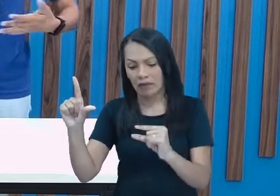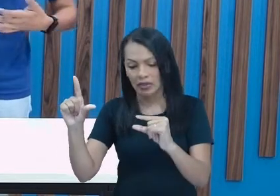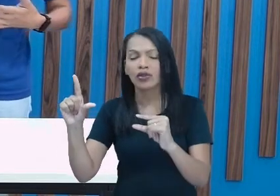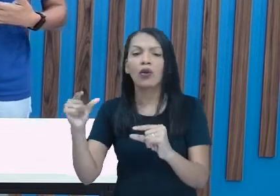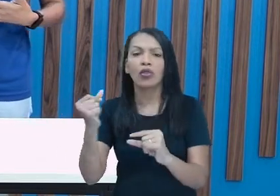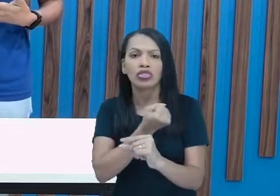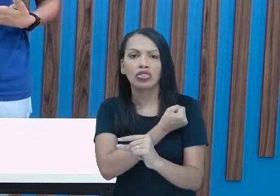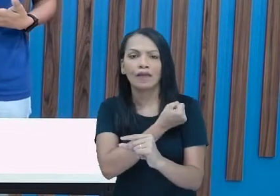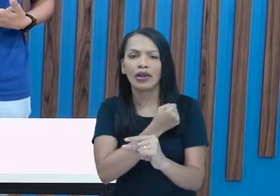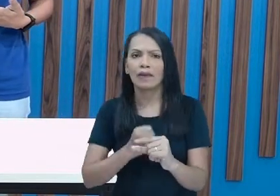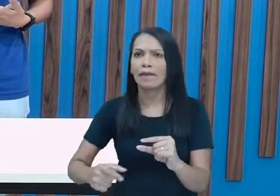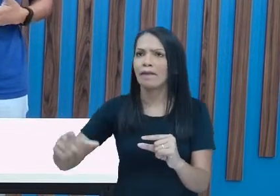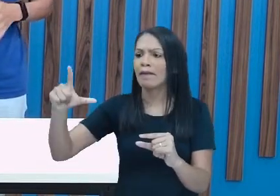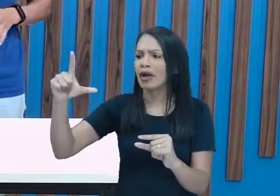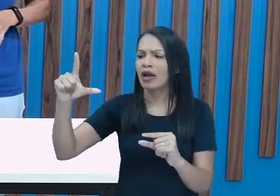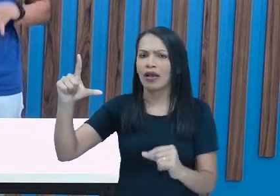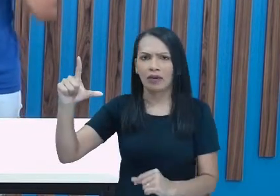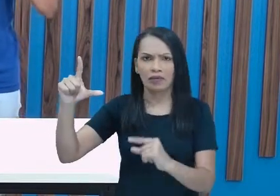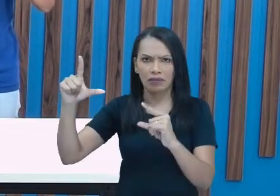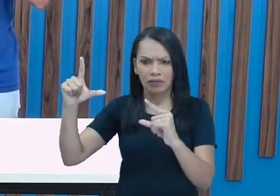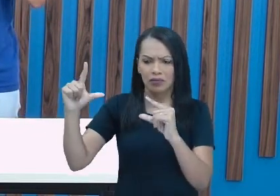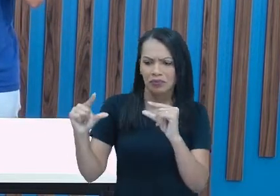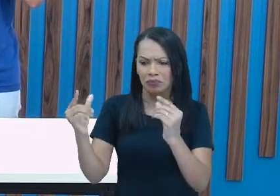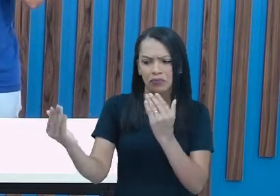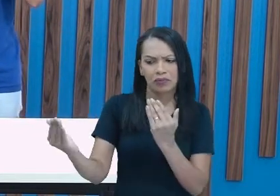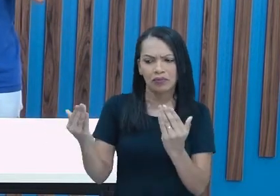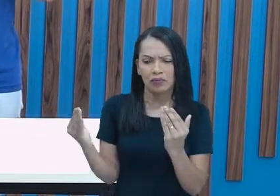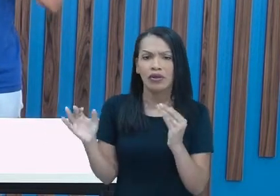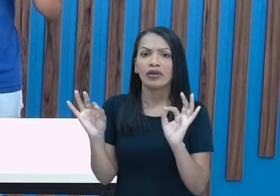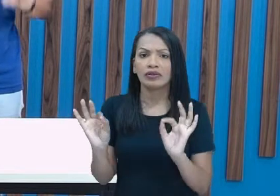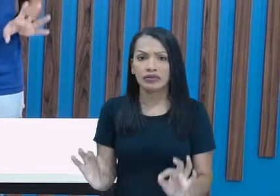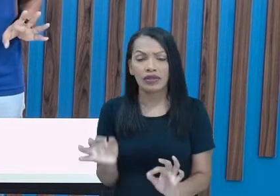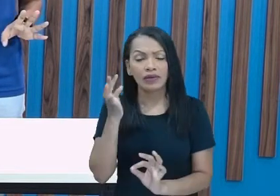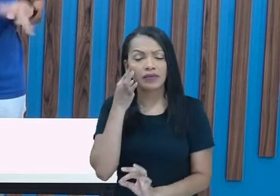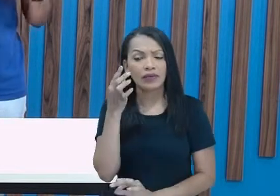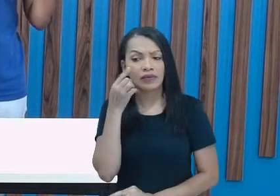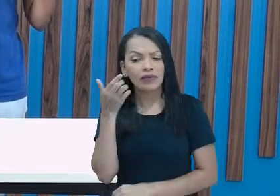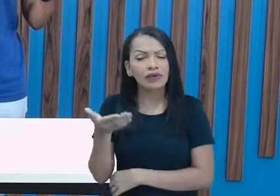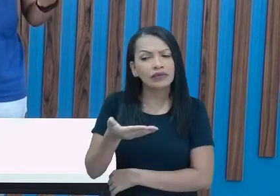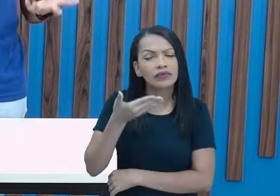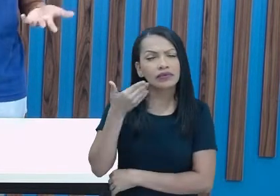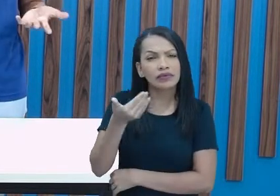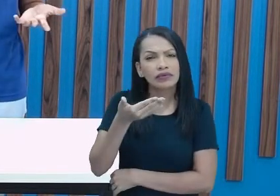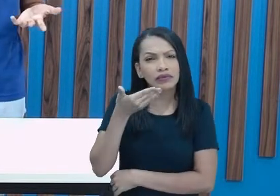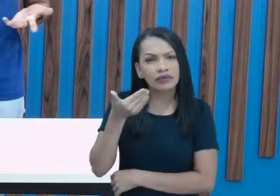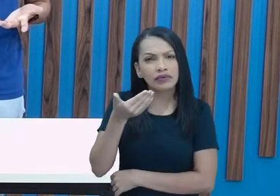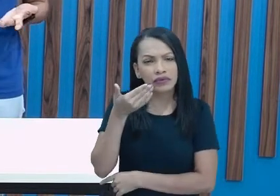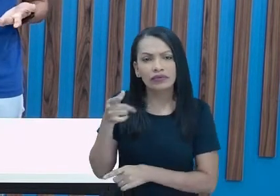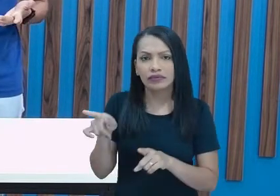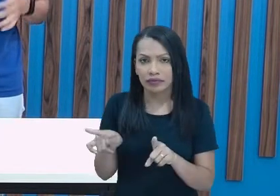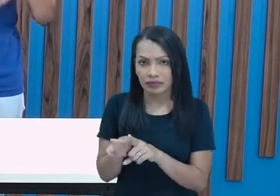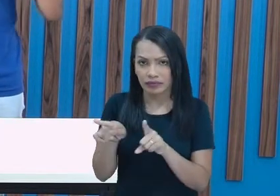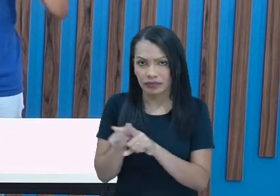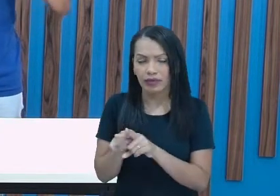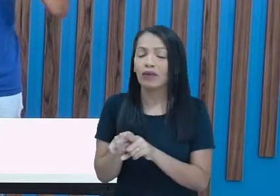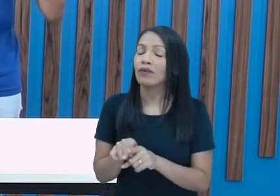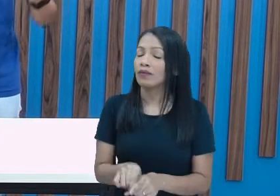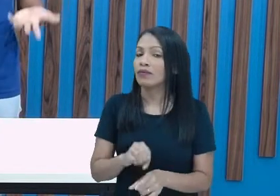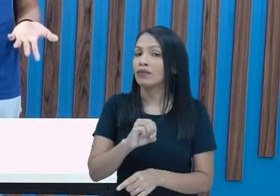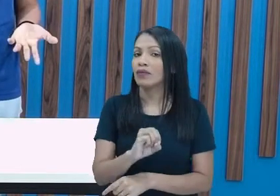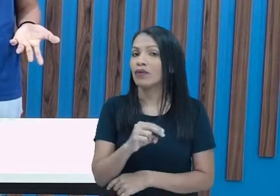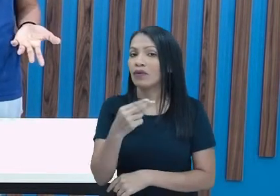maior ou é menor que o outro, tá certo? Através da observação ou da estimativa também, tá certo?